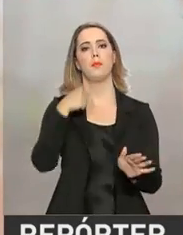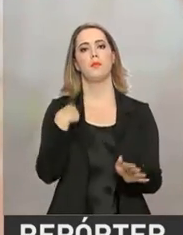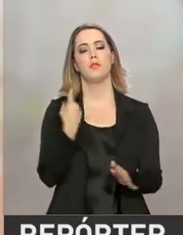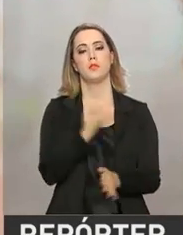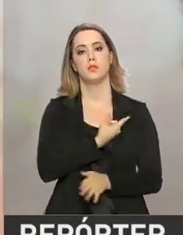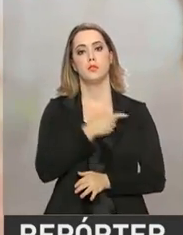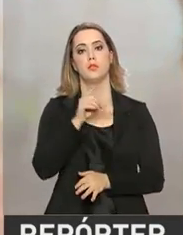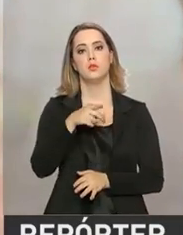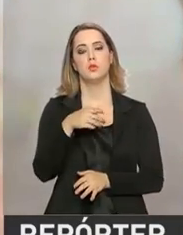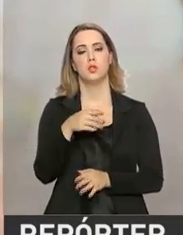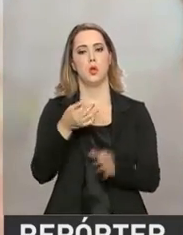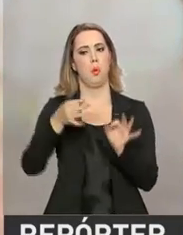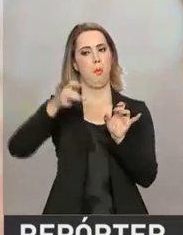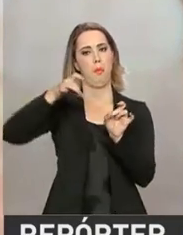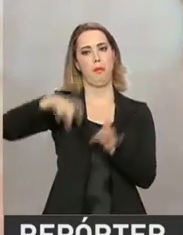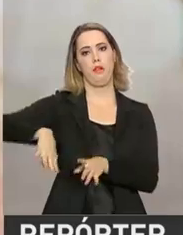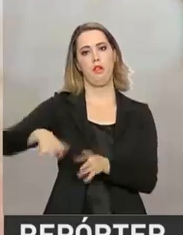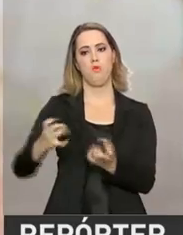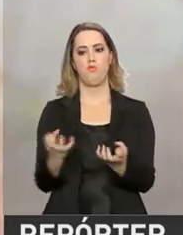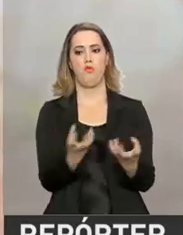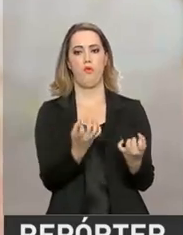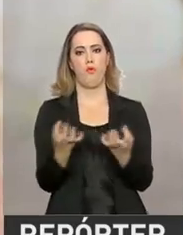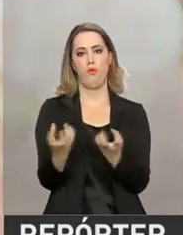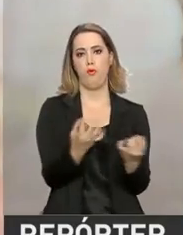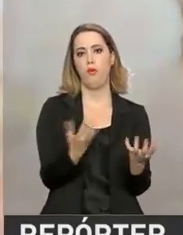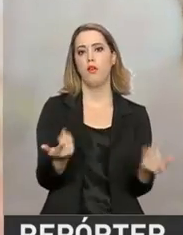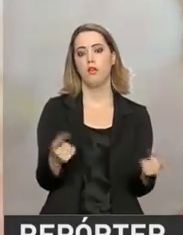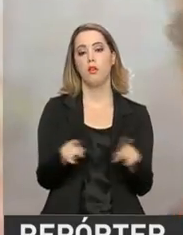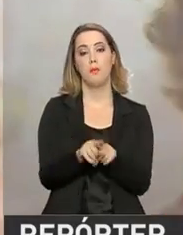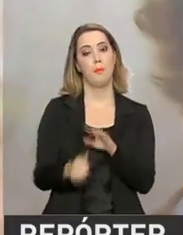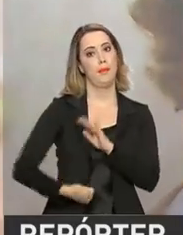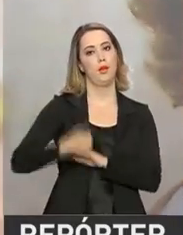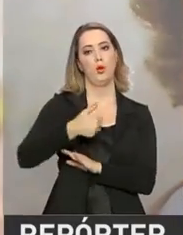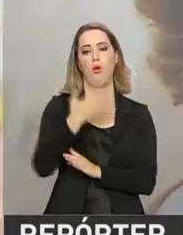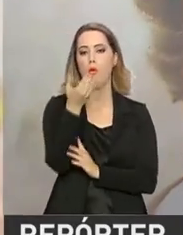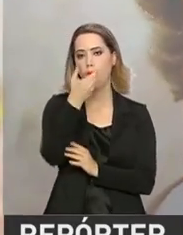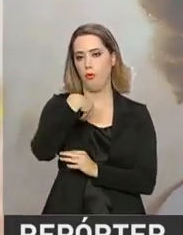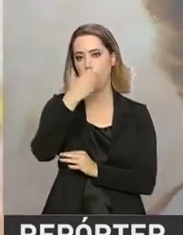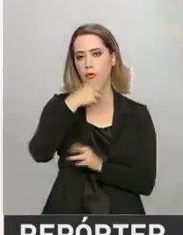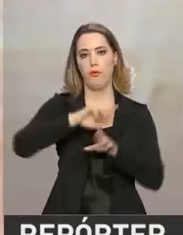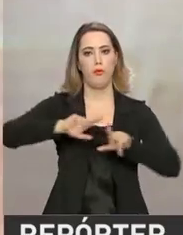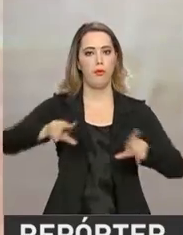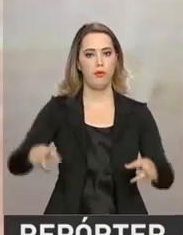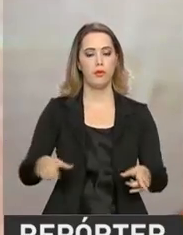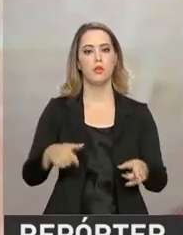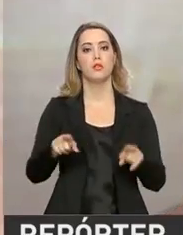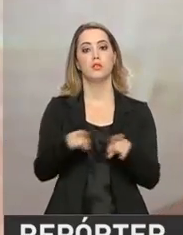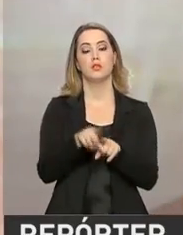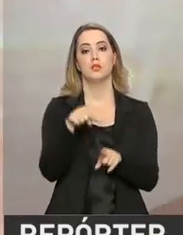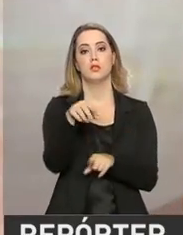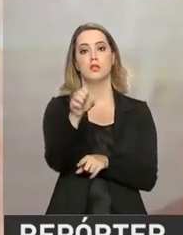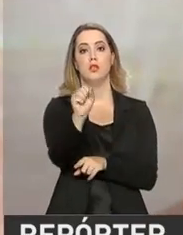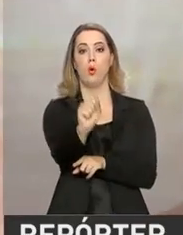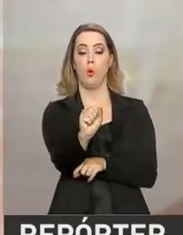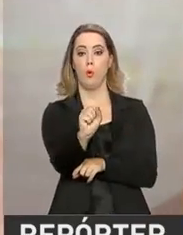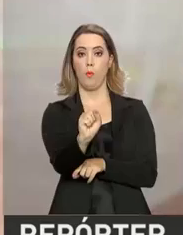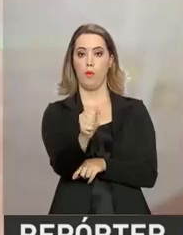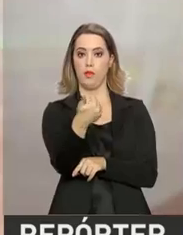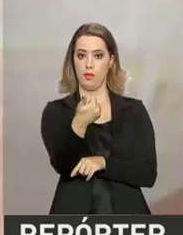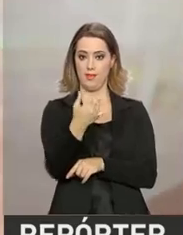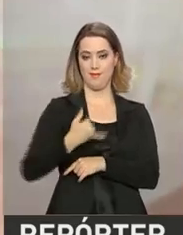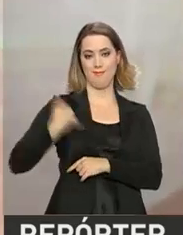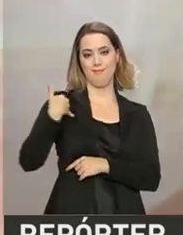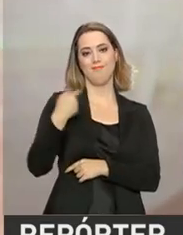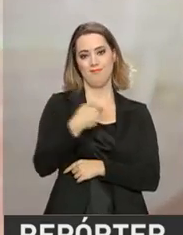muito frituras como muito fruta verduras e eu 81 an posso